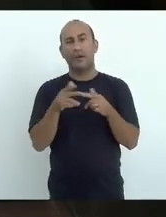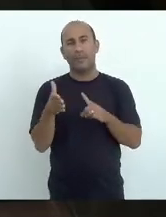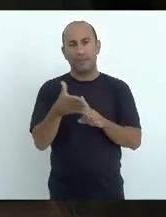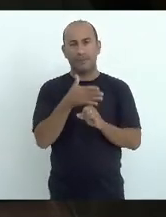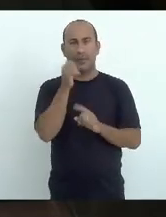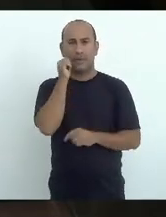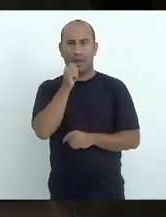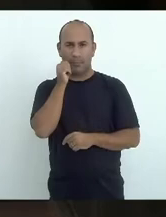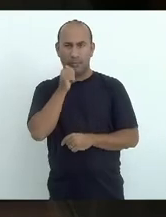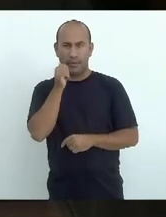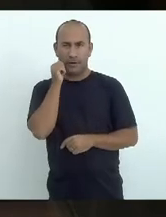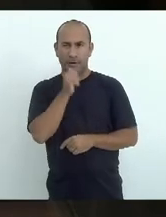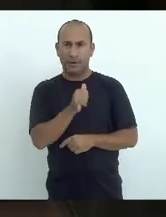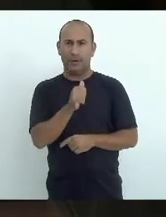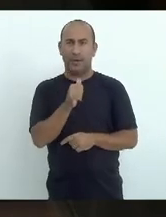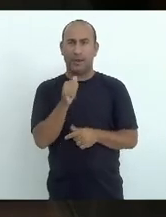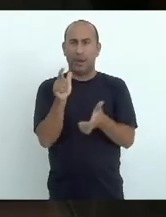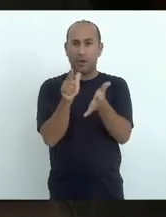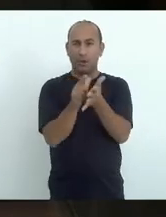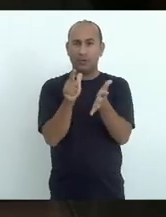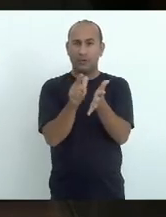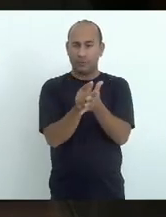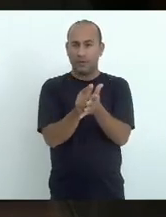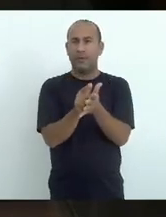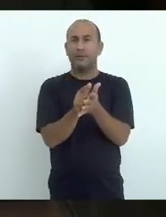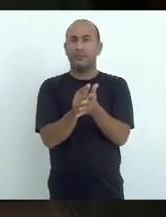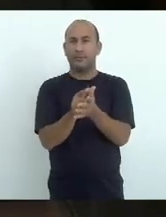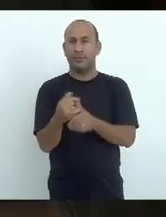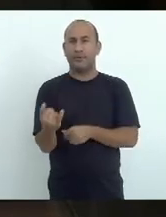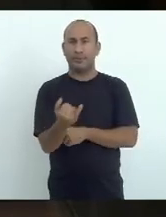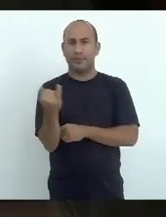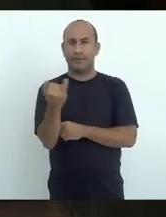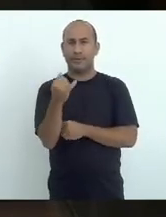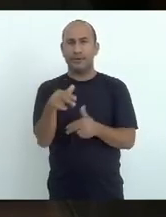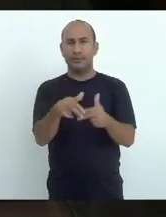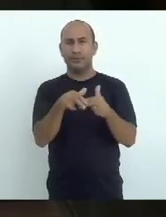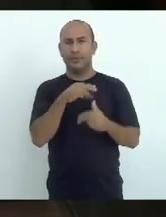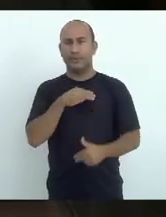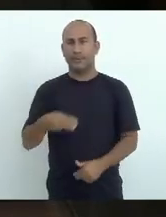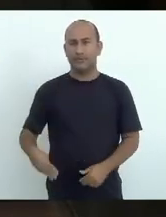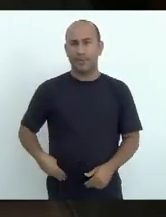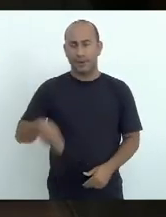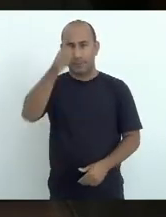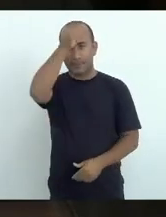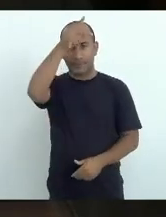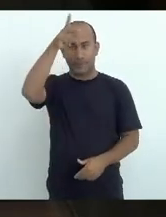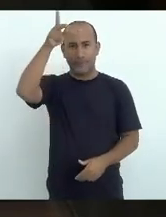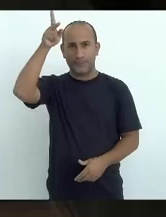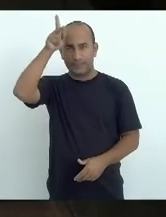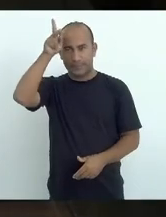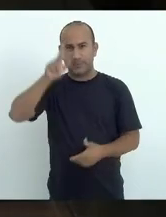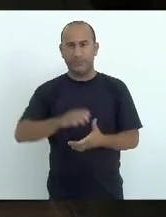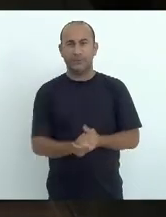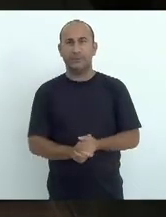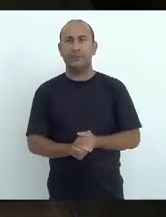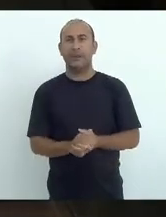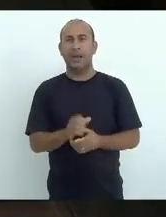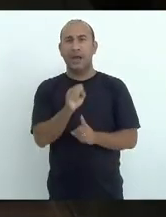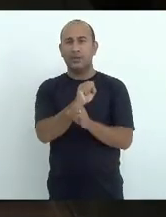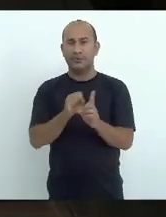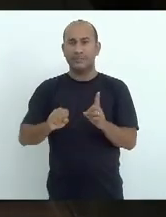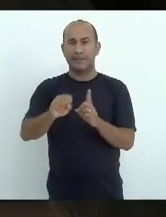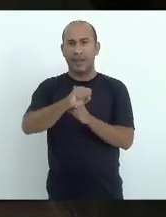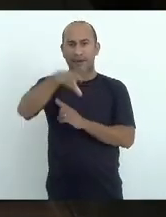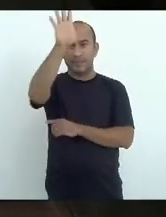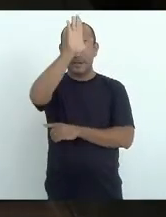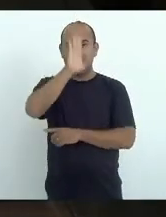mulher. A folha de serviços prestados pelo Ministério Público à sociedade brasileira